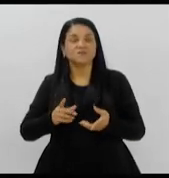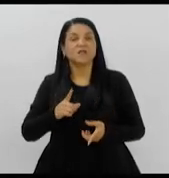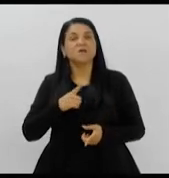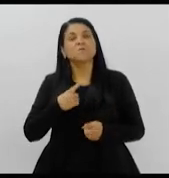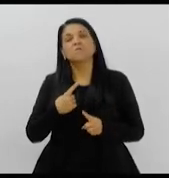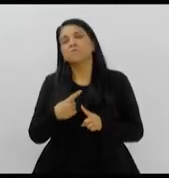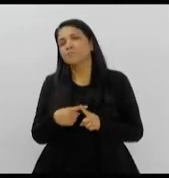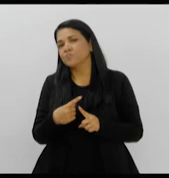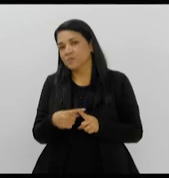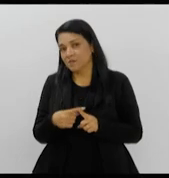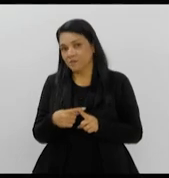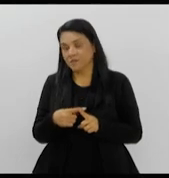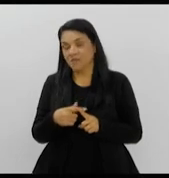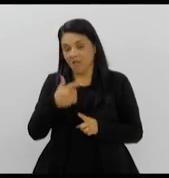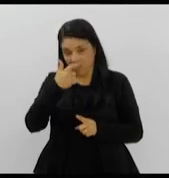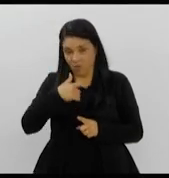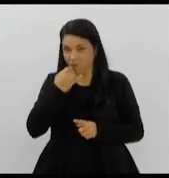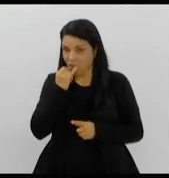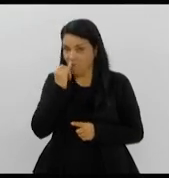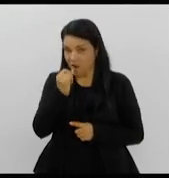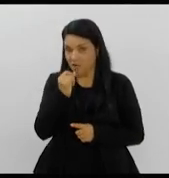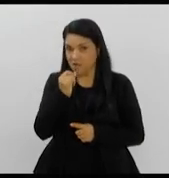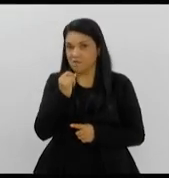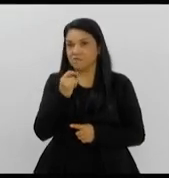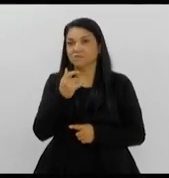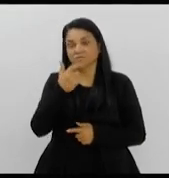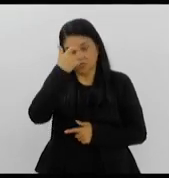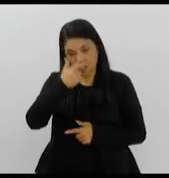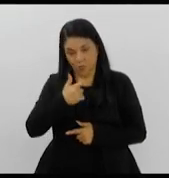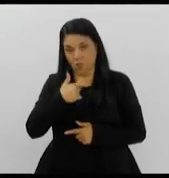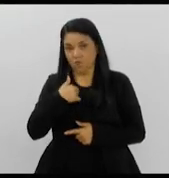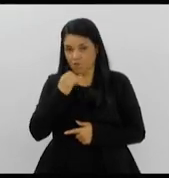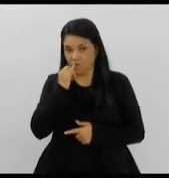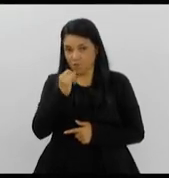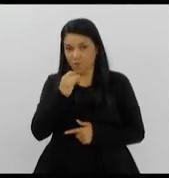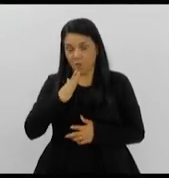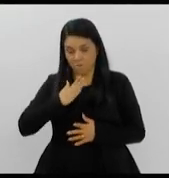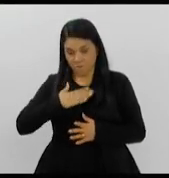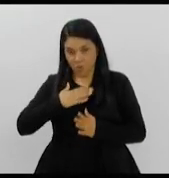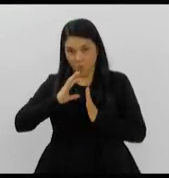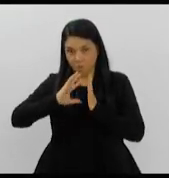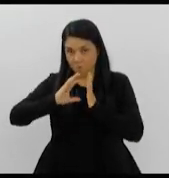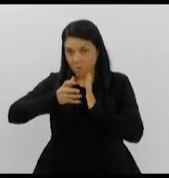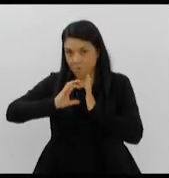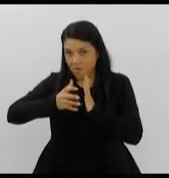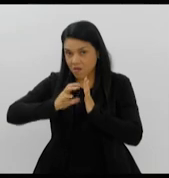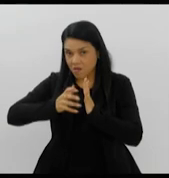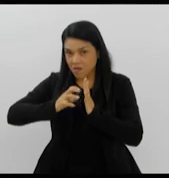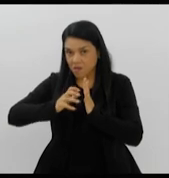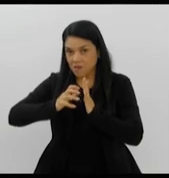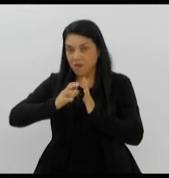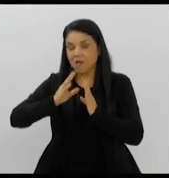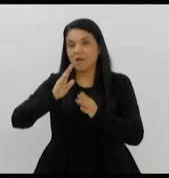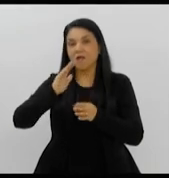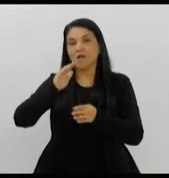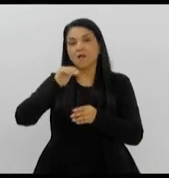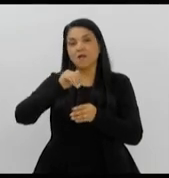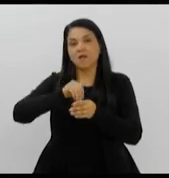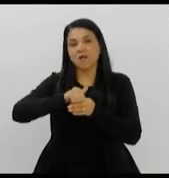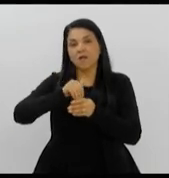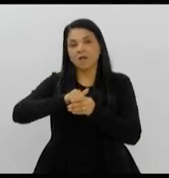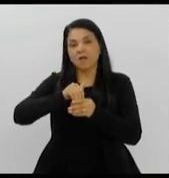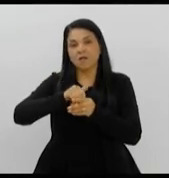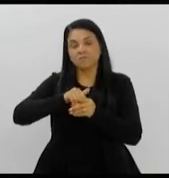Porque eu mesmo falei aqui, o meu partido elegeu 30%